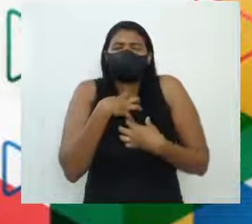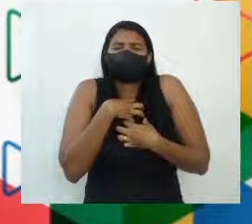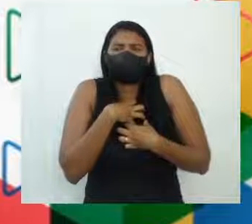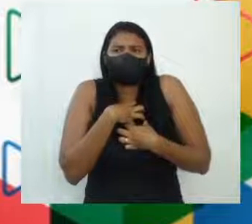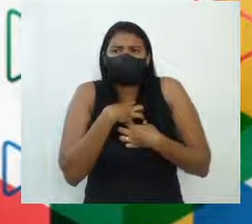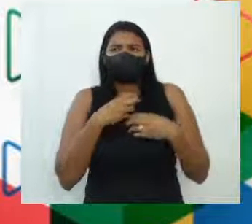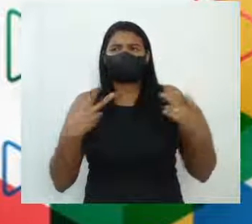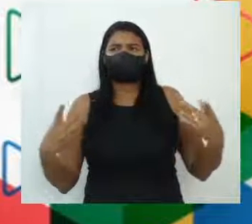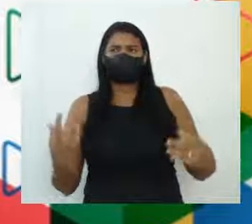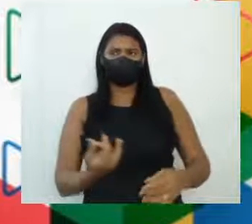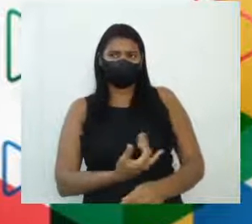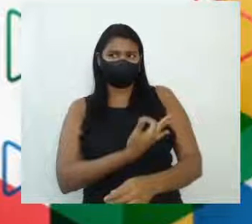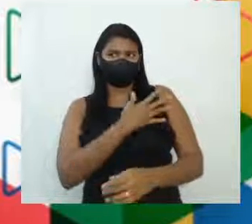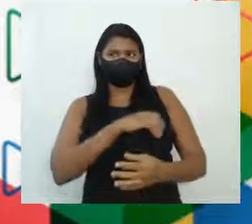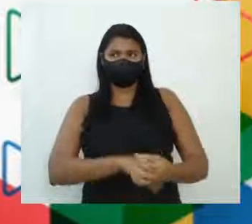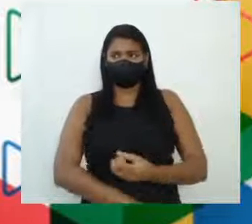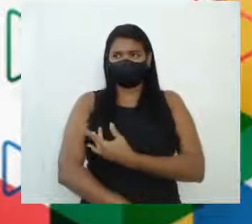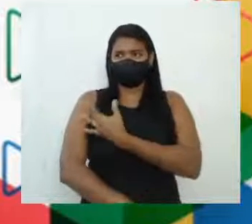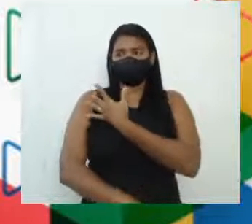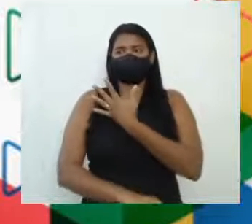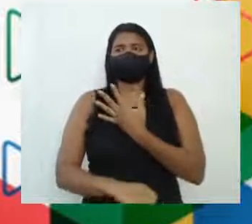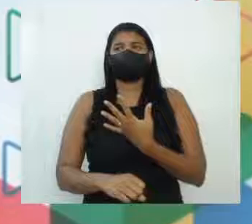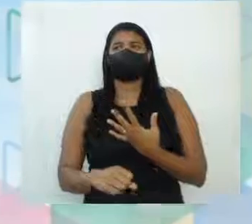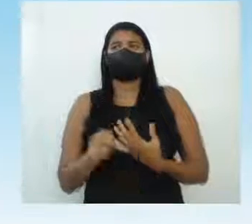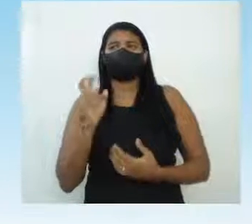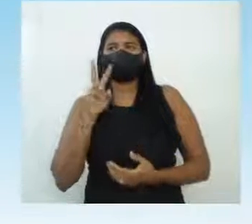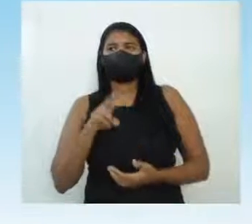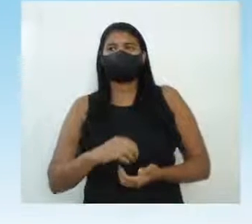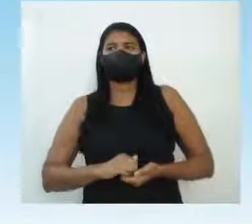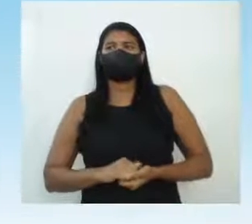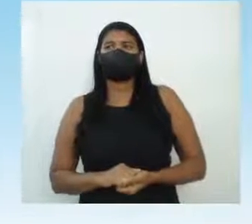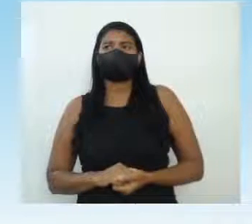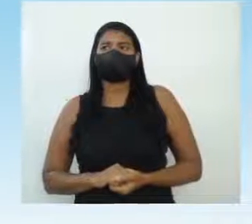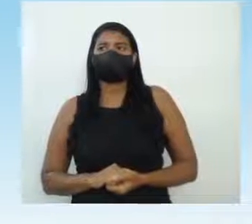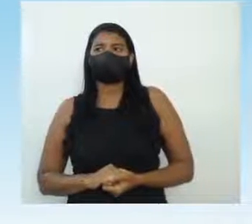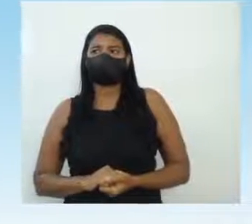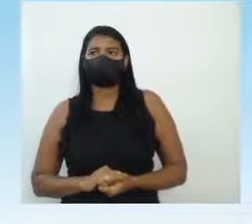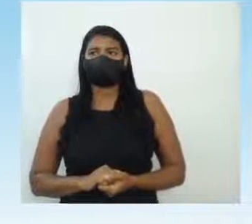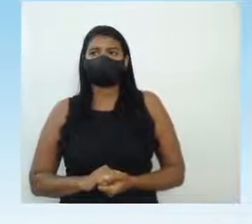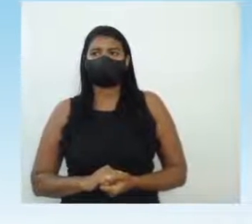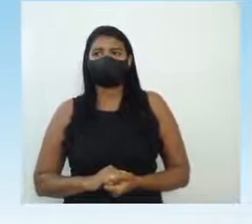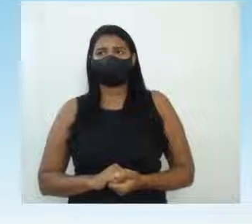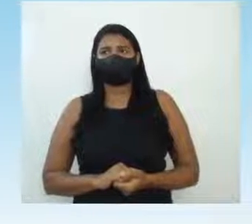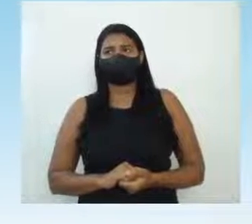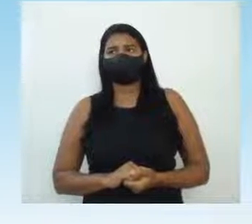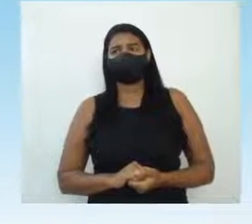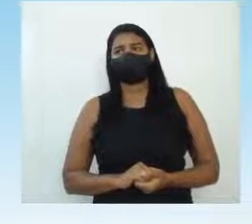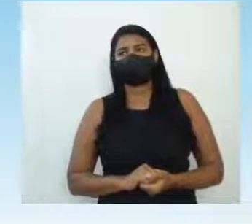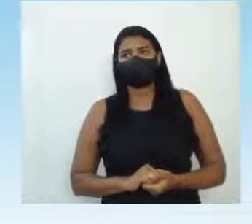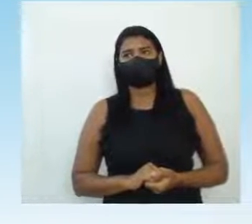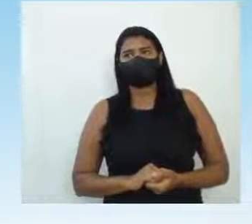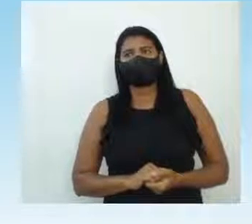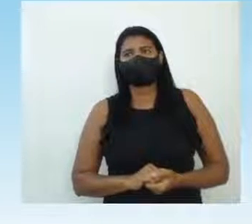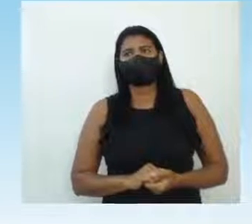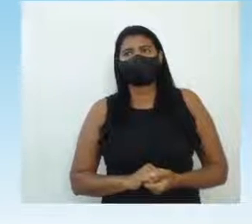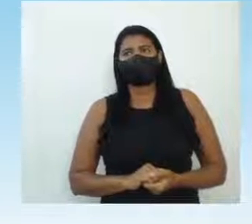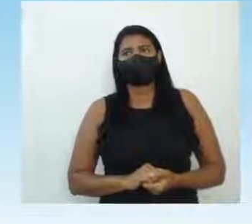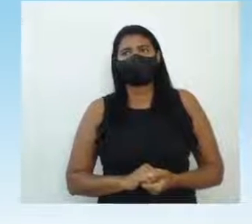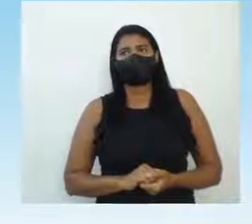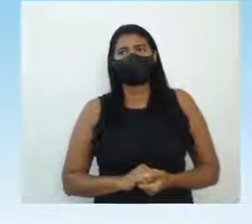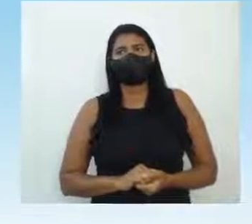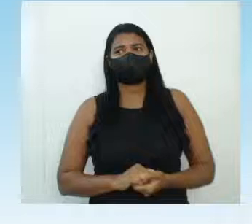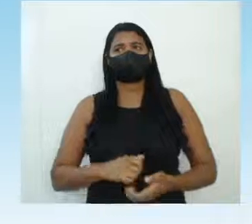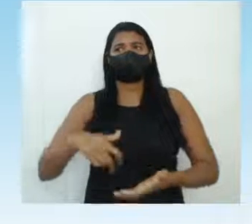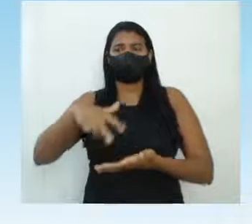está emocionada e também emociona quem está vendo. Bom, existem as danças milenares. Essas